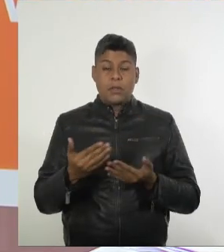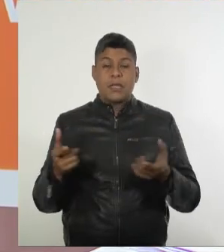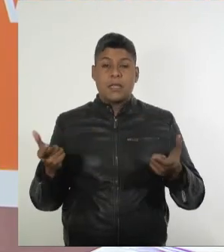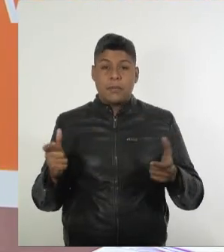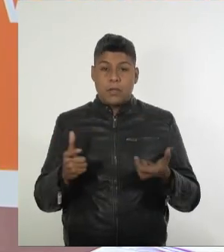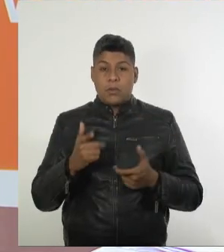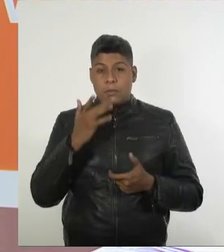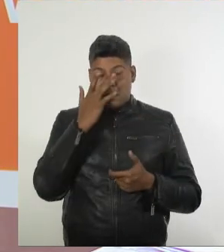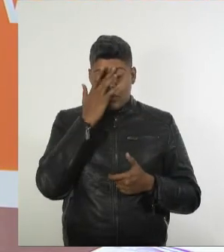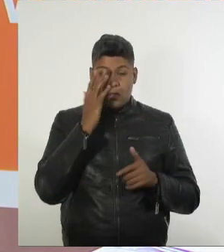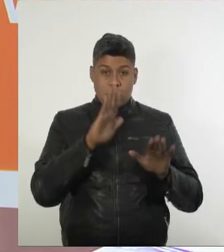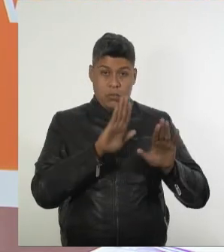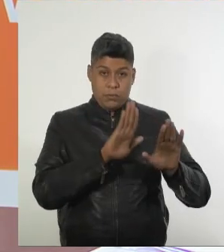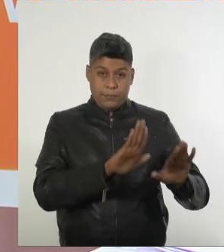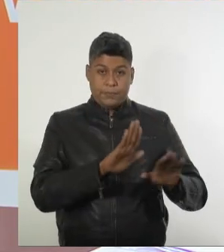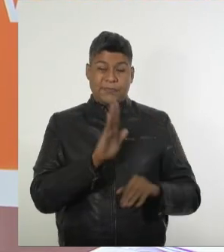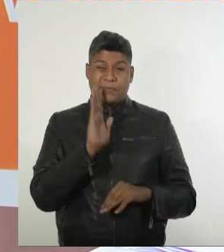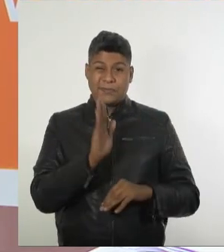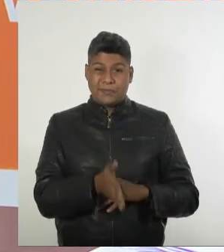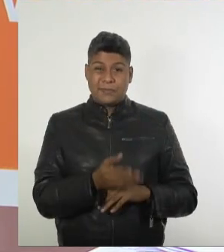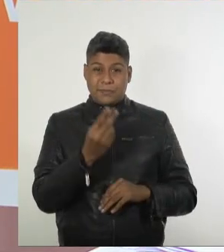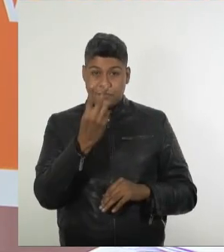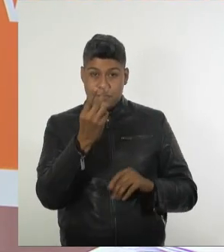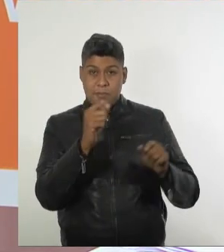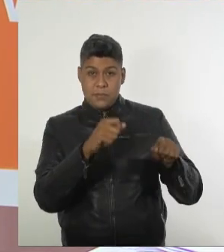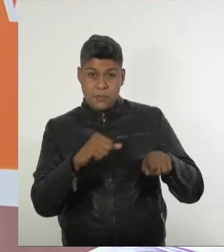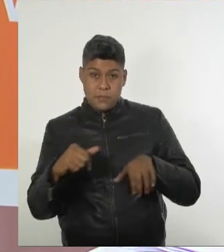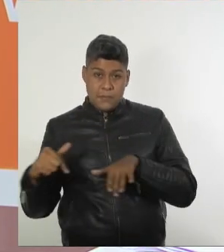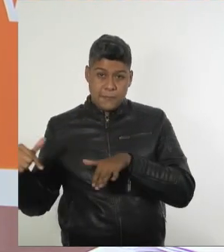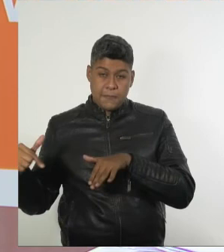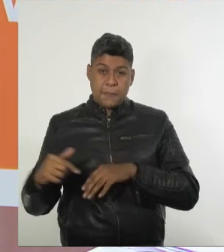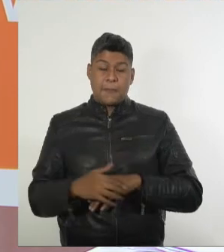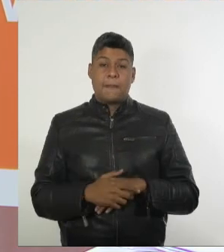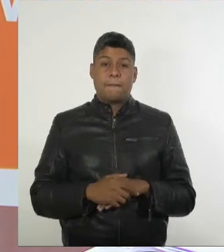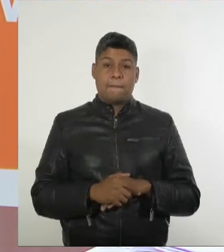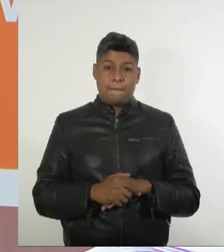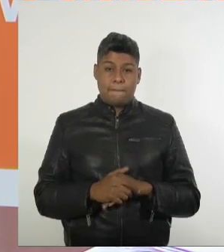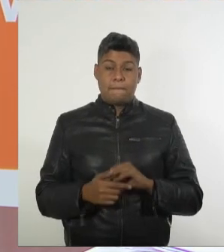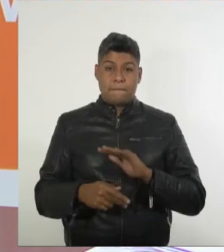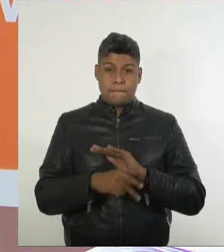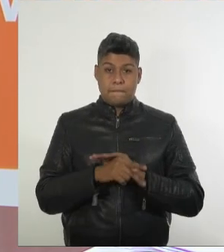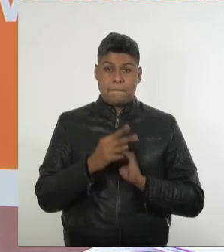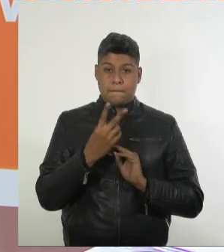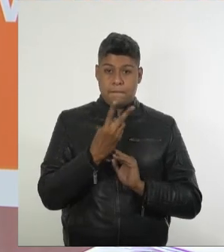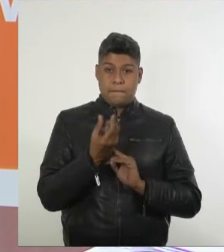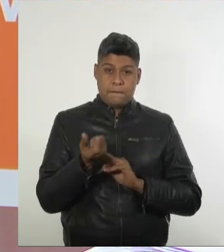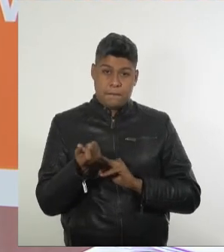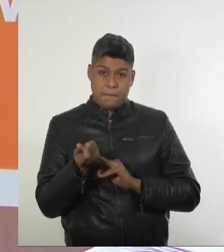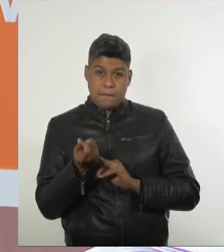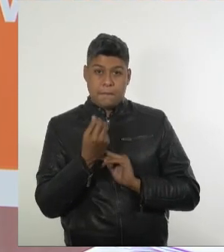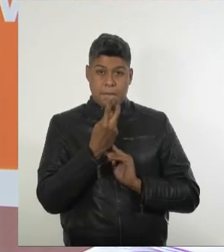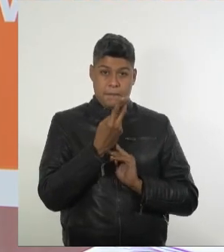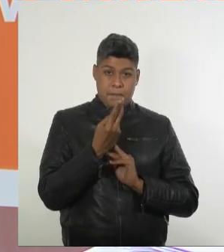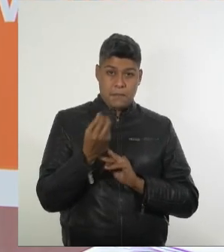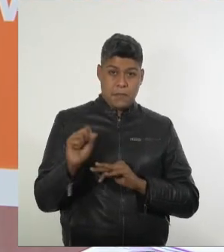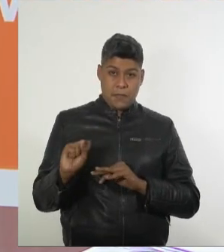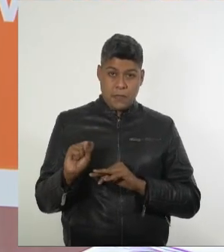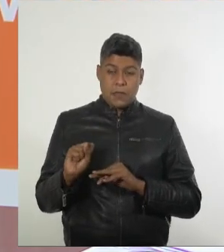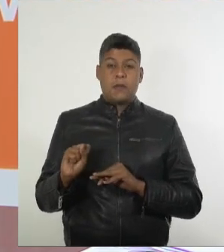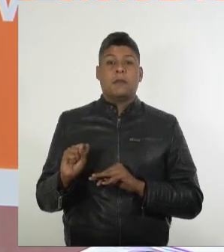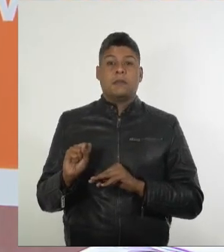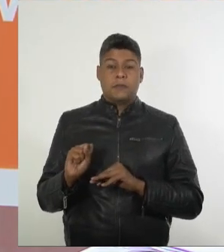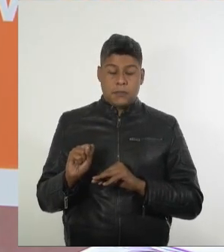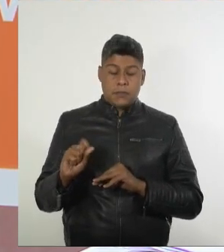internações. E já há 2 semanas, na 26ª e 28ª semana